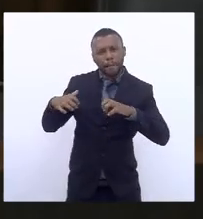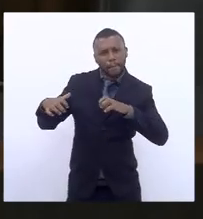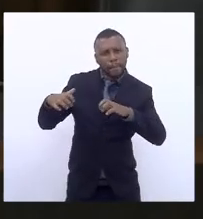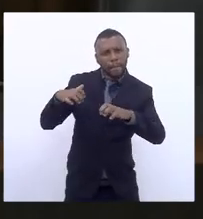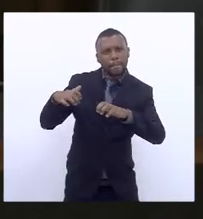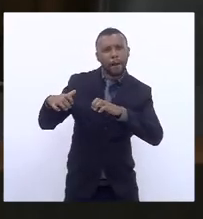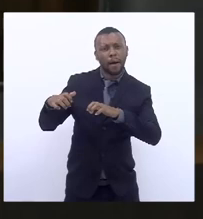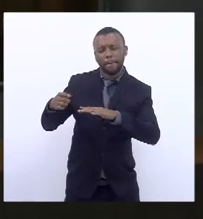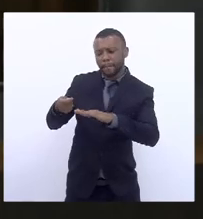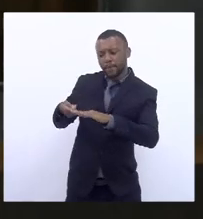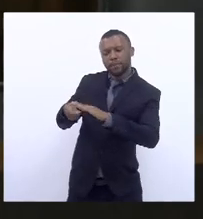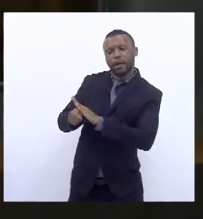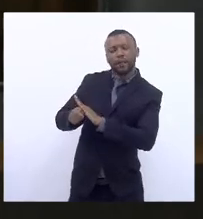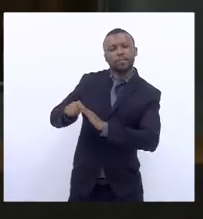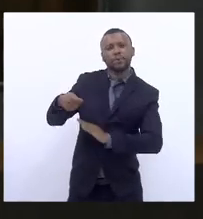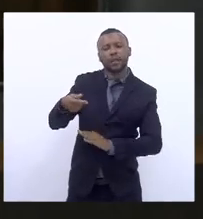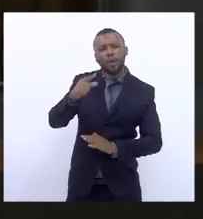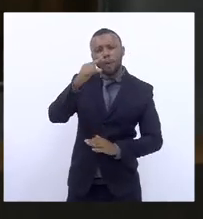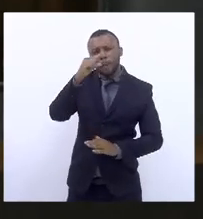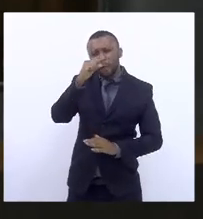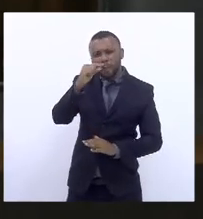patrocinada por Putin,